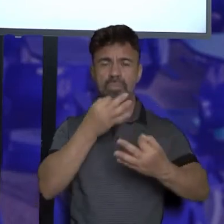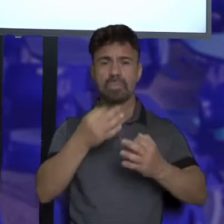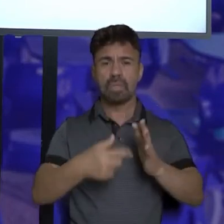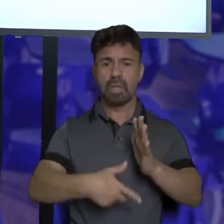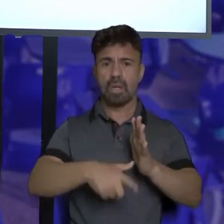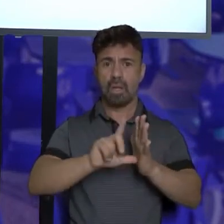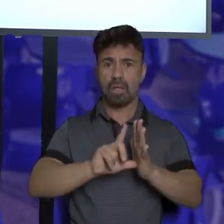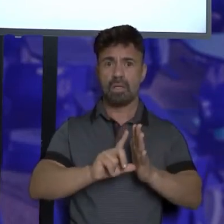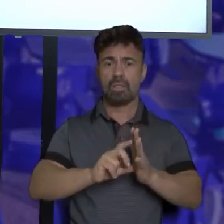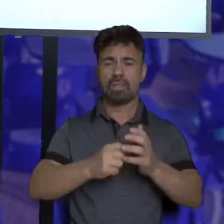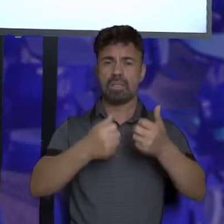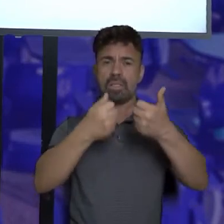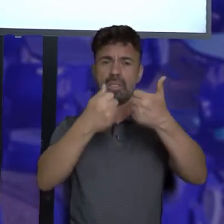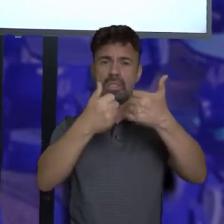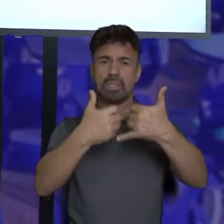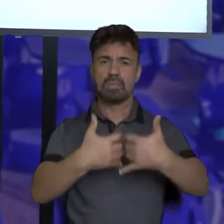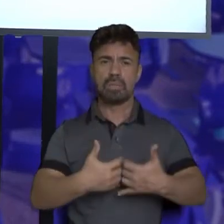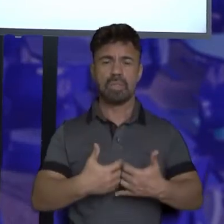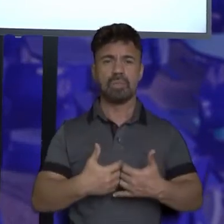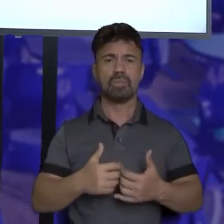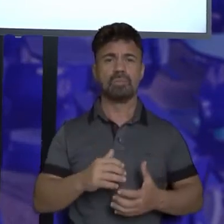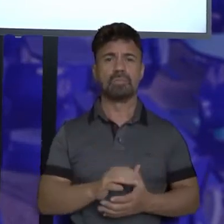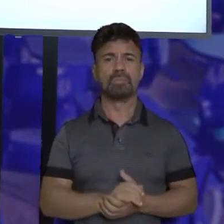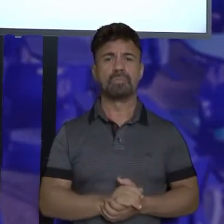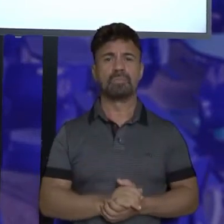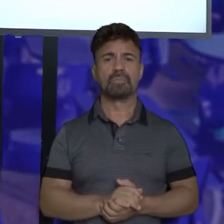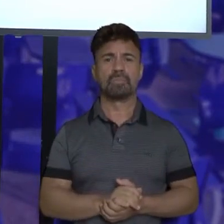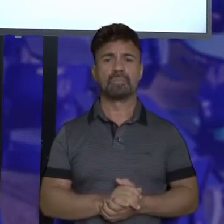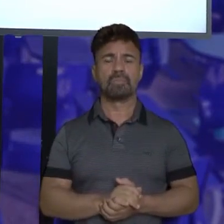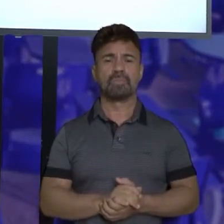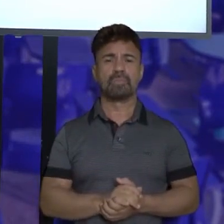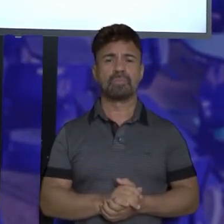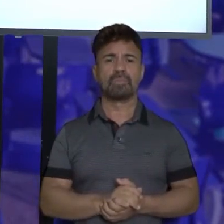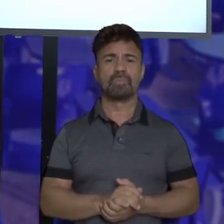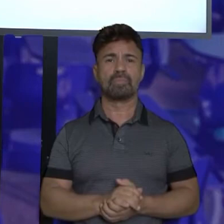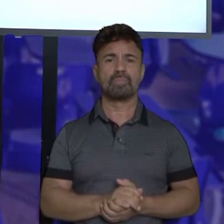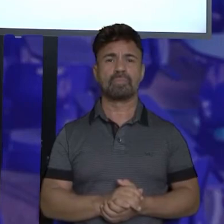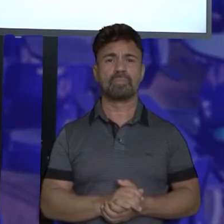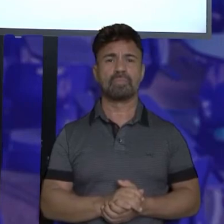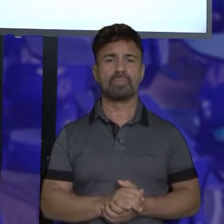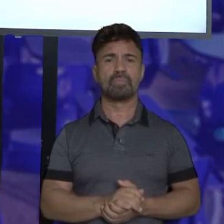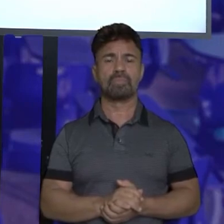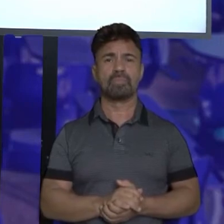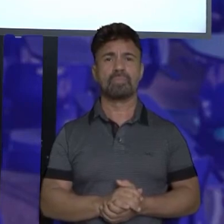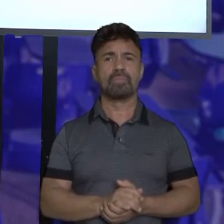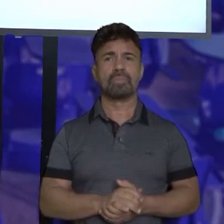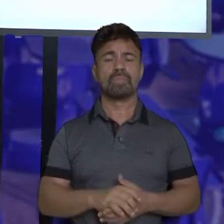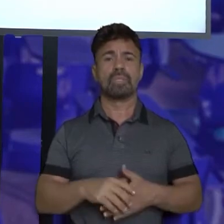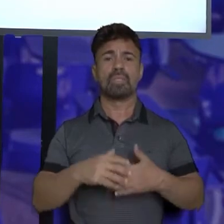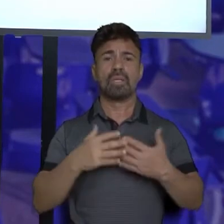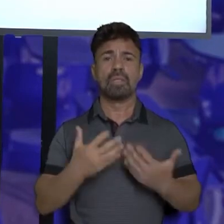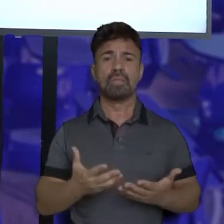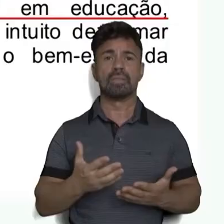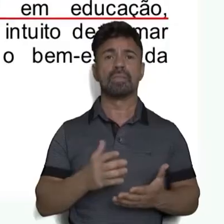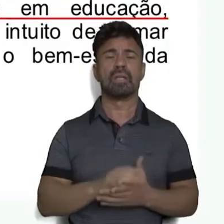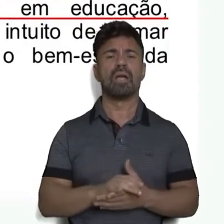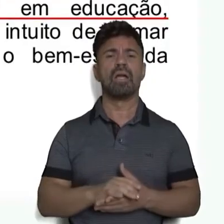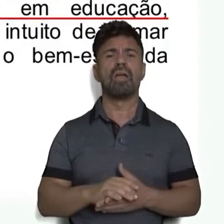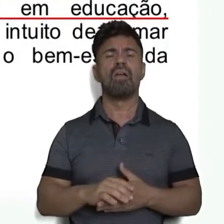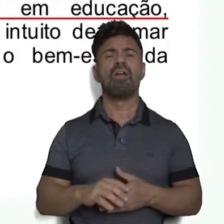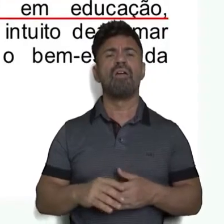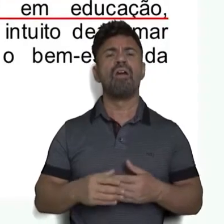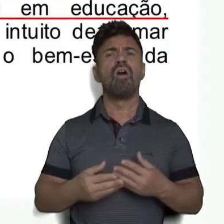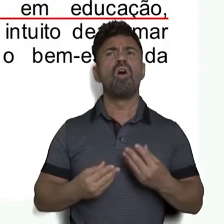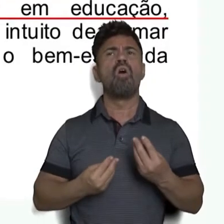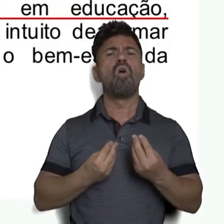antes, em cima, pode ser acima também, ela citou anteriormente. E aí ela diz o que é que deve ser feito.